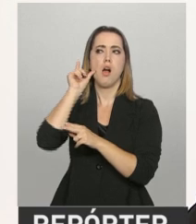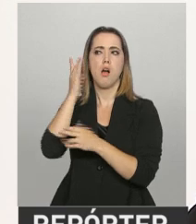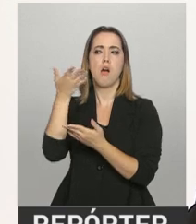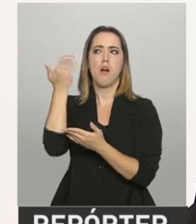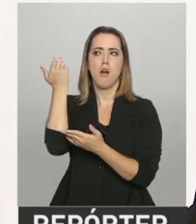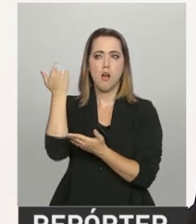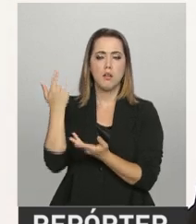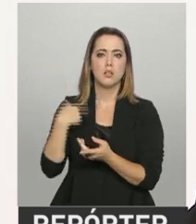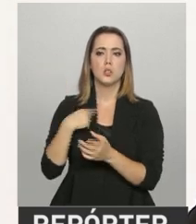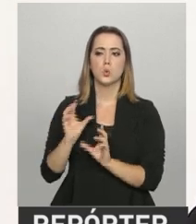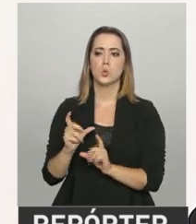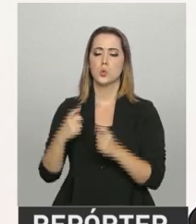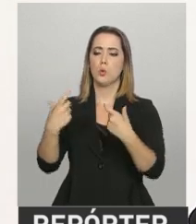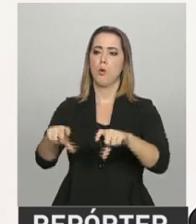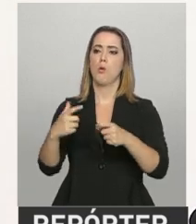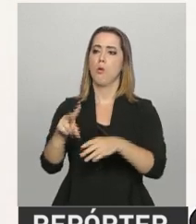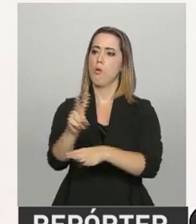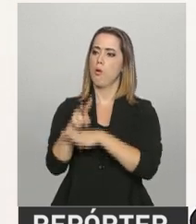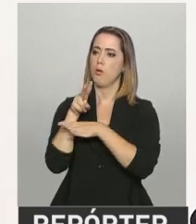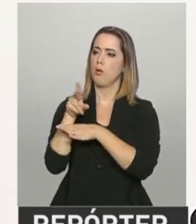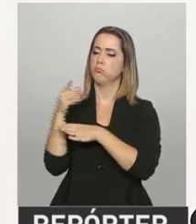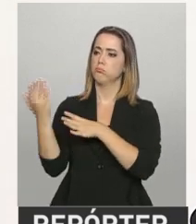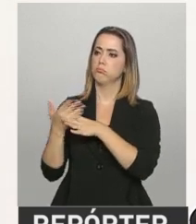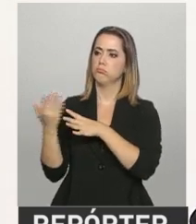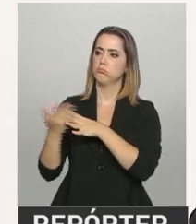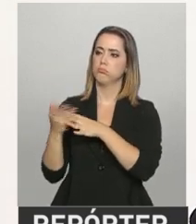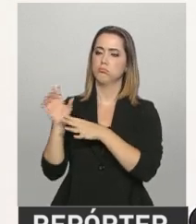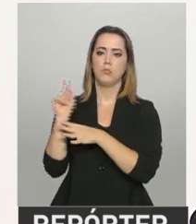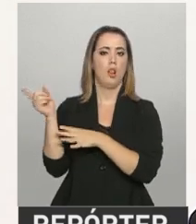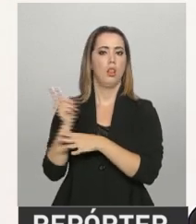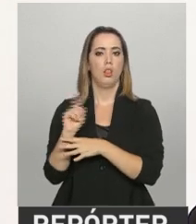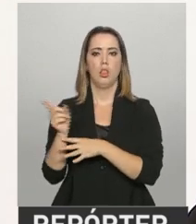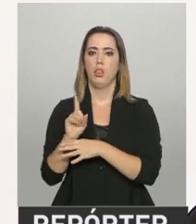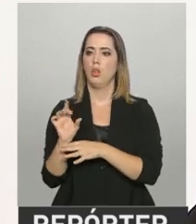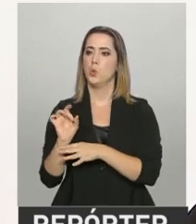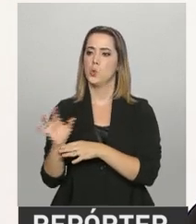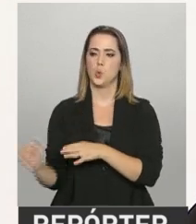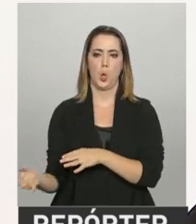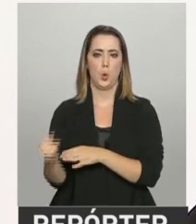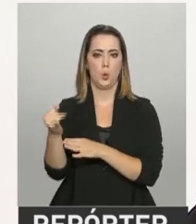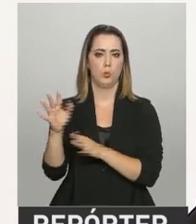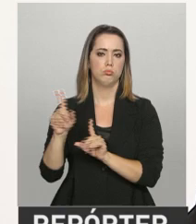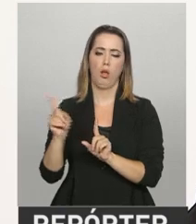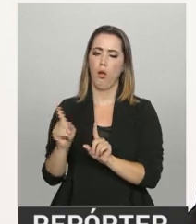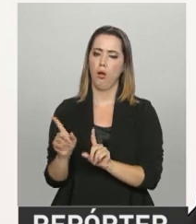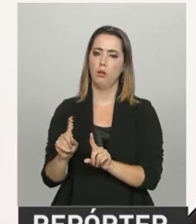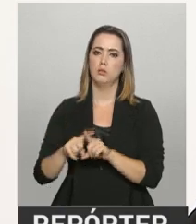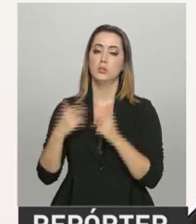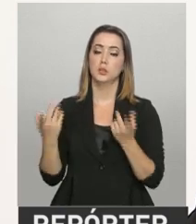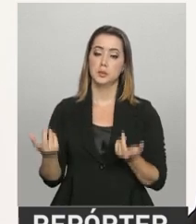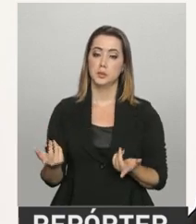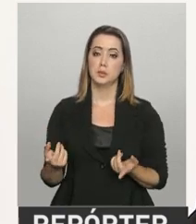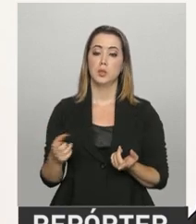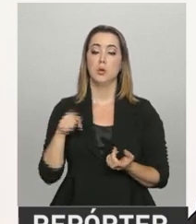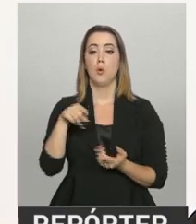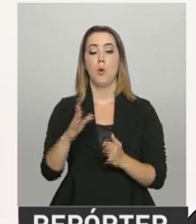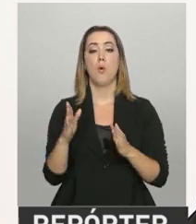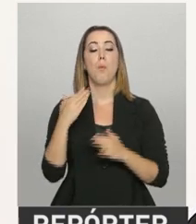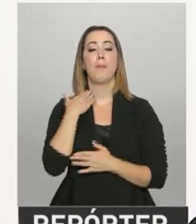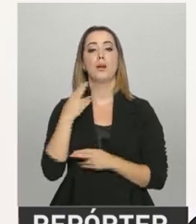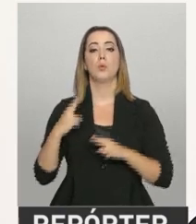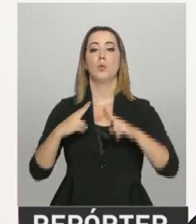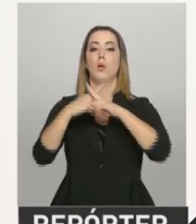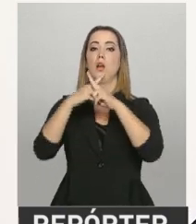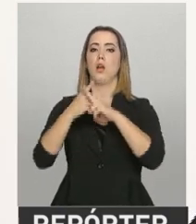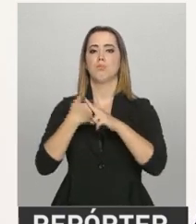um estabelecimento de crédito que pudesse apenas gerar lucros né Eh o dividendos a Caixa Econômica para